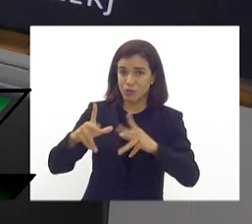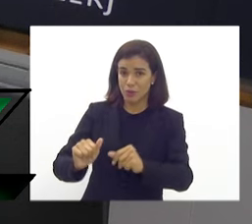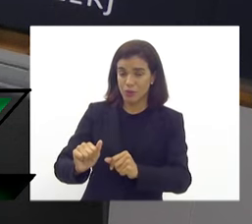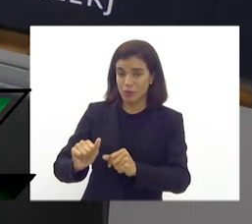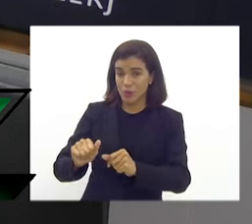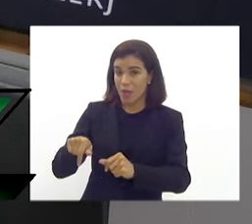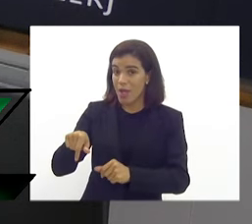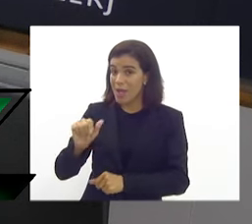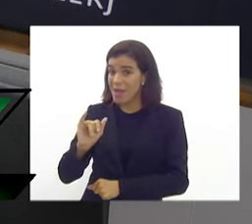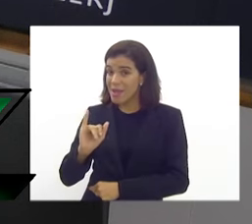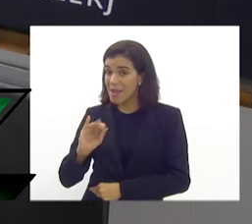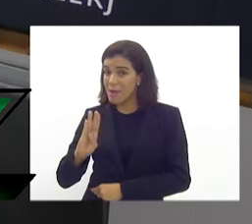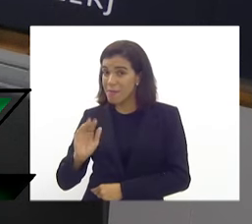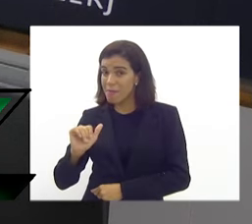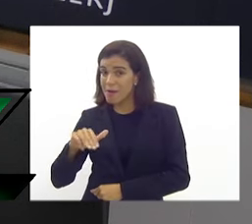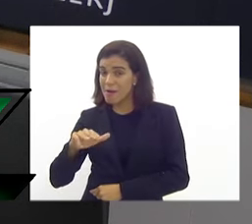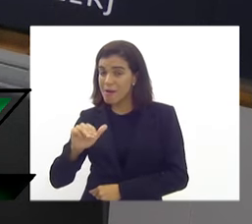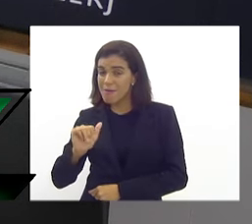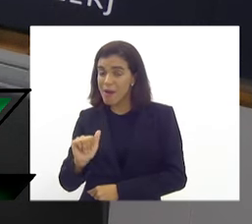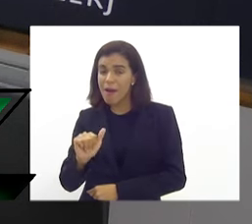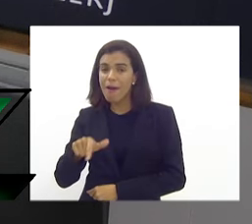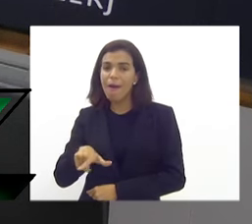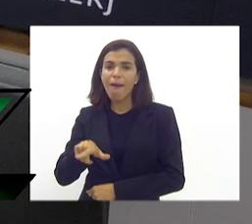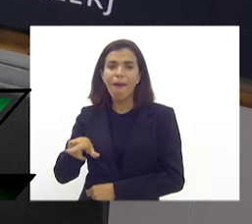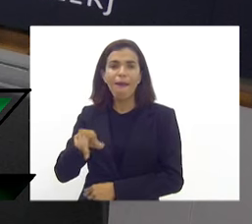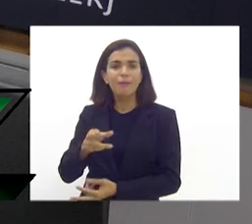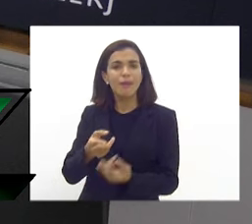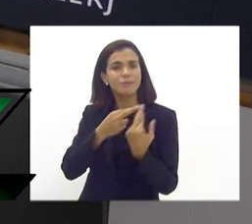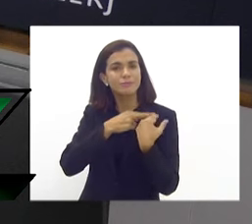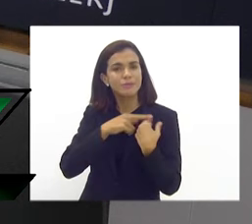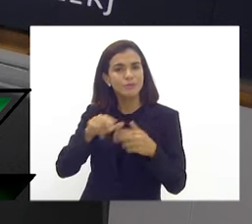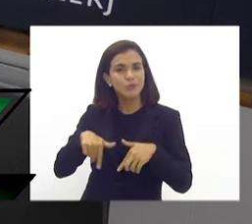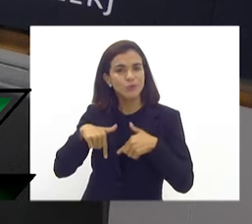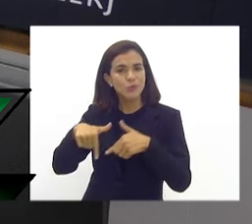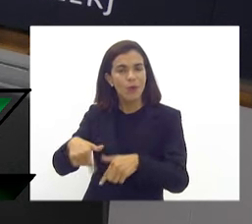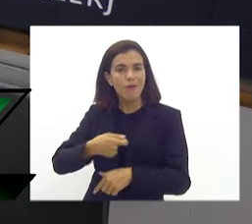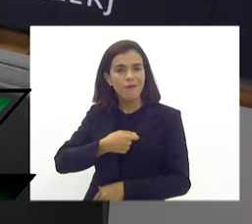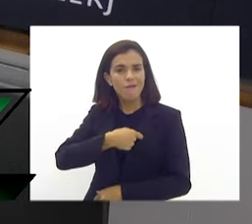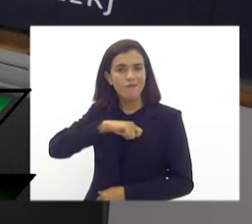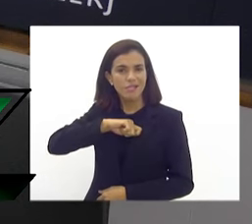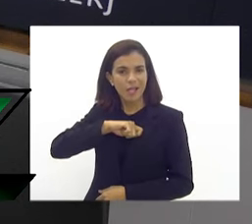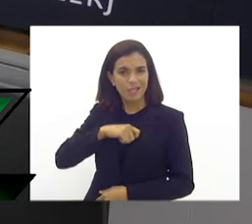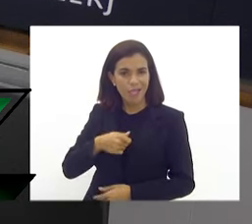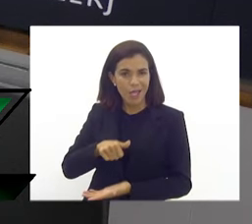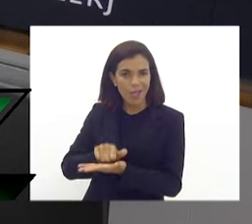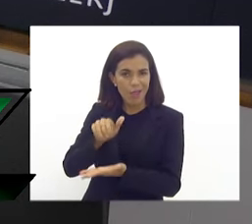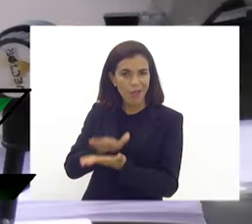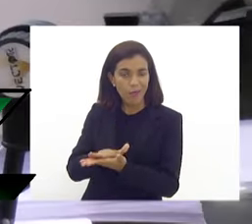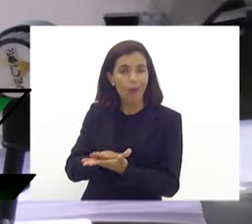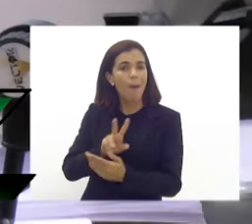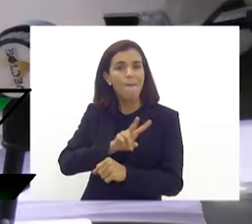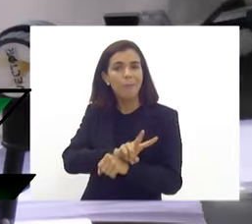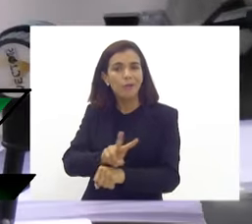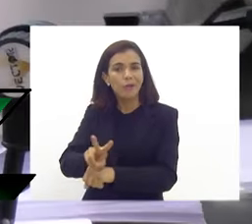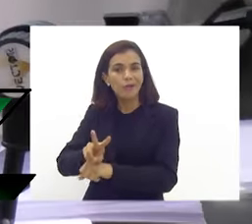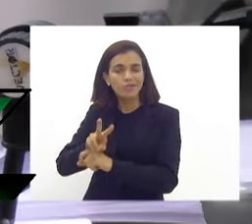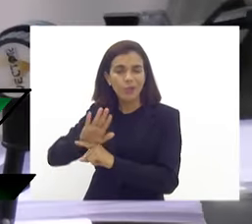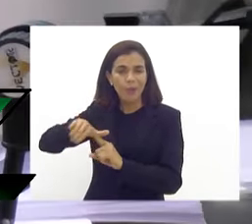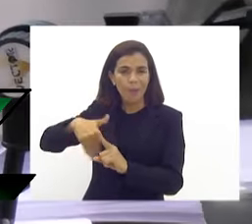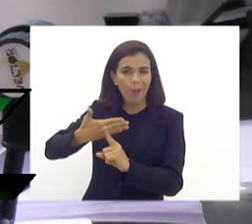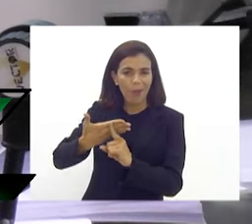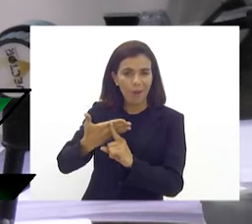órgão para fiscalizar também atuar fiscalizar que ele tem por obrigação de ofício a preservação do meio